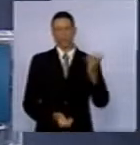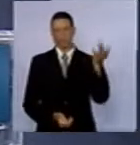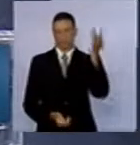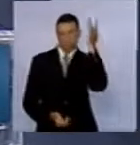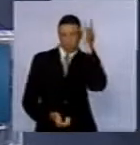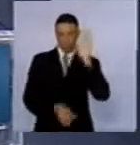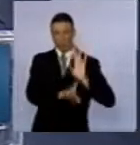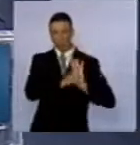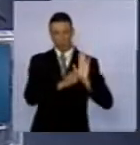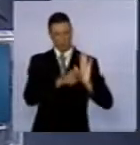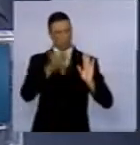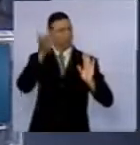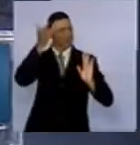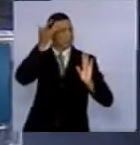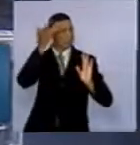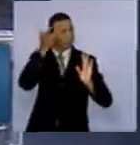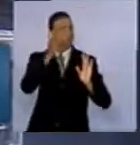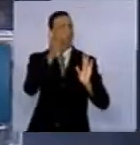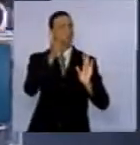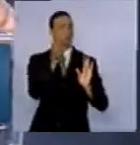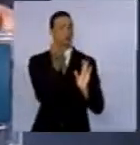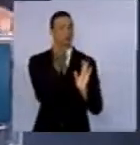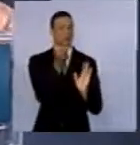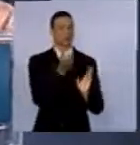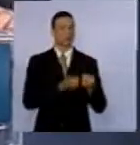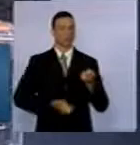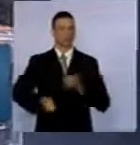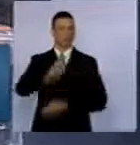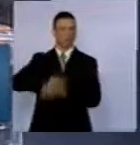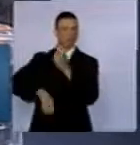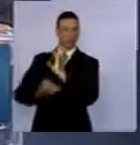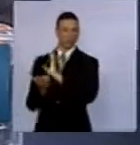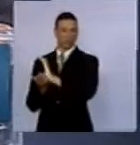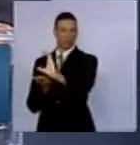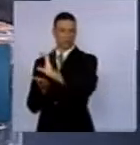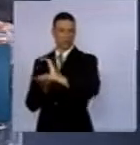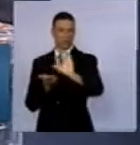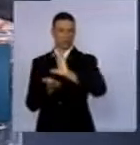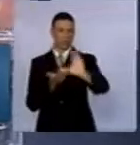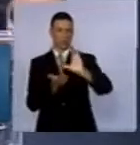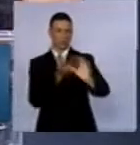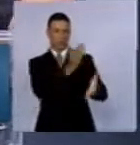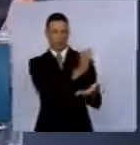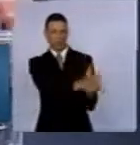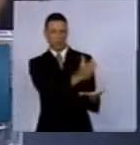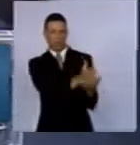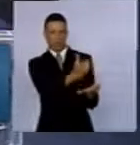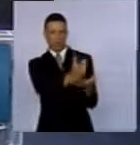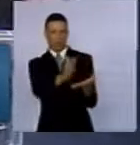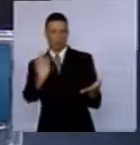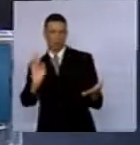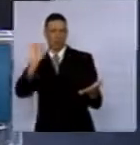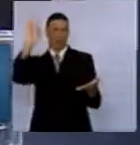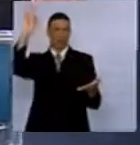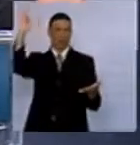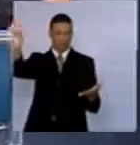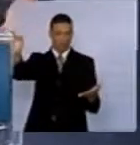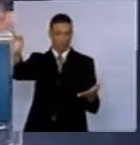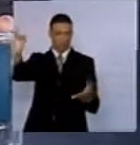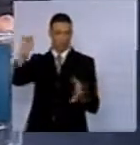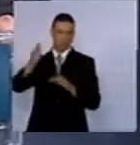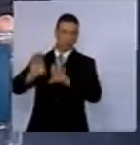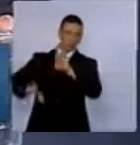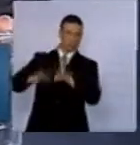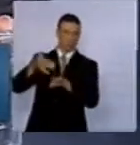desta lei também foi criar recursos para que essa produção possa ser financiada nos próximos anos, quiçá nesses próximos